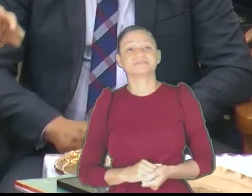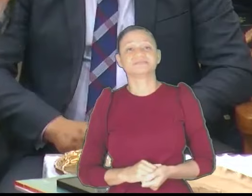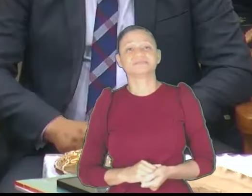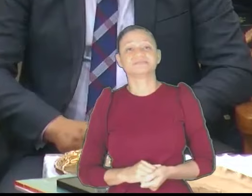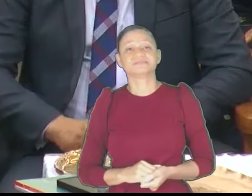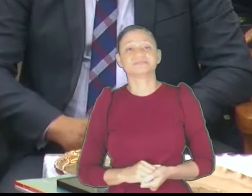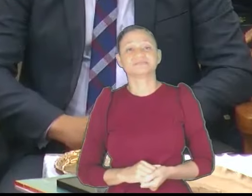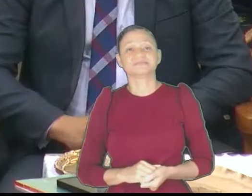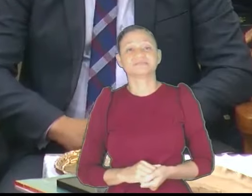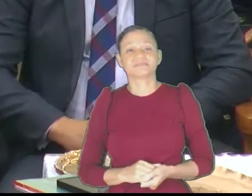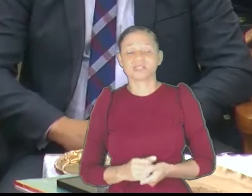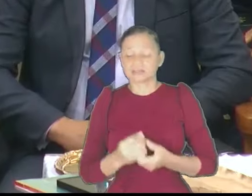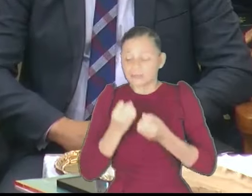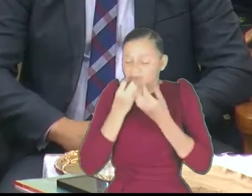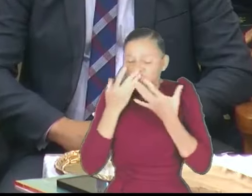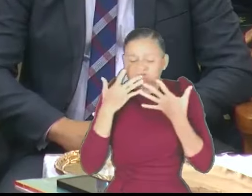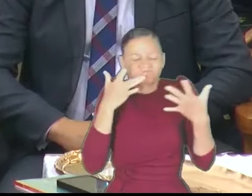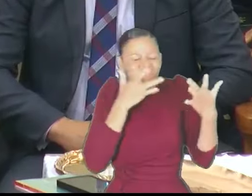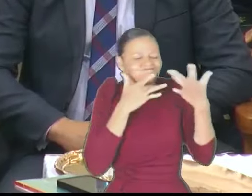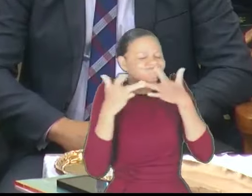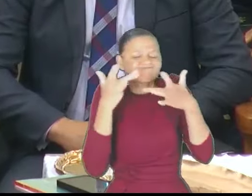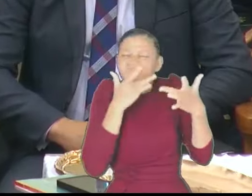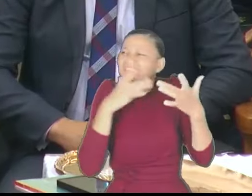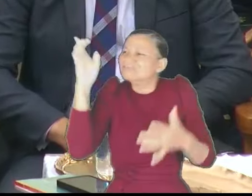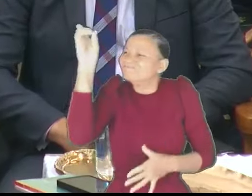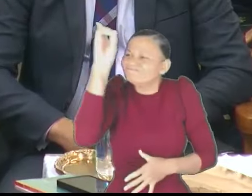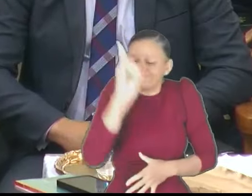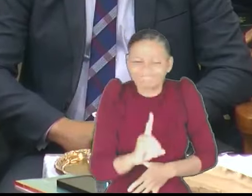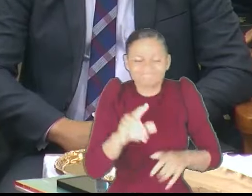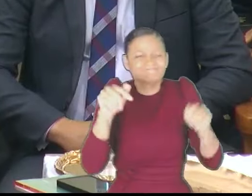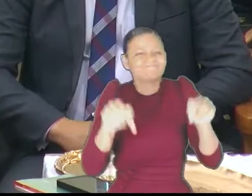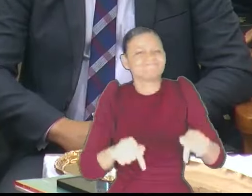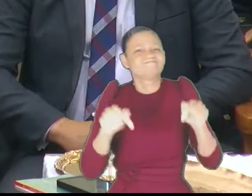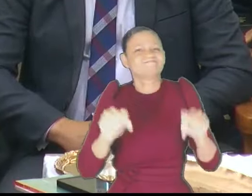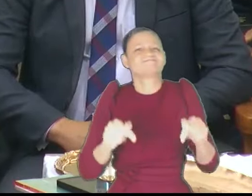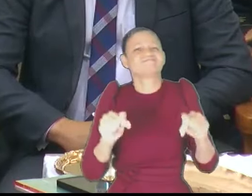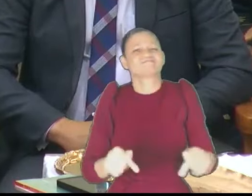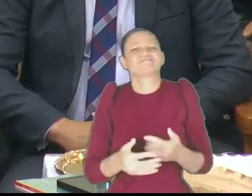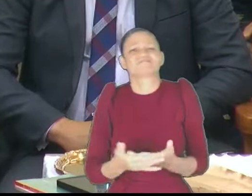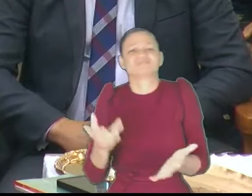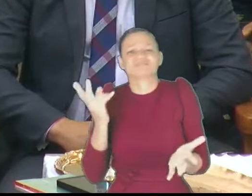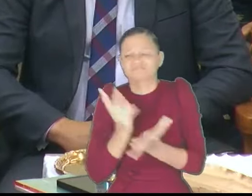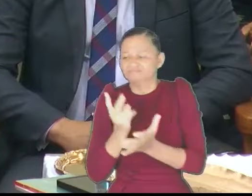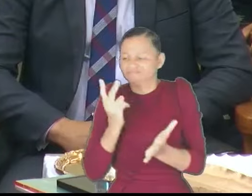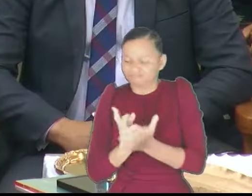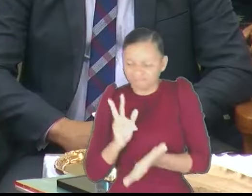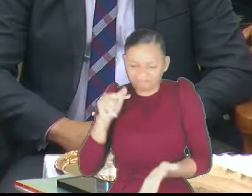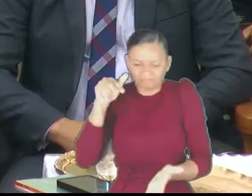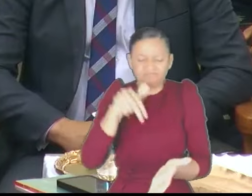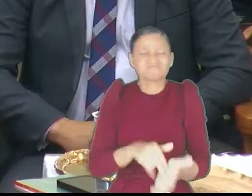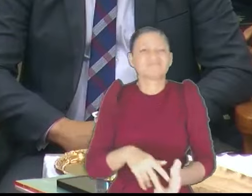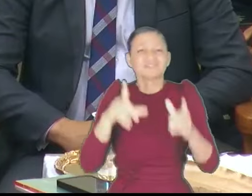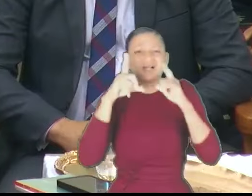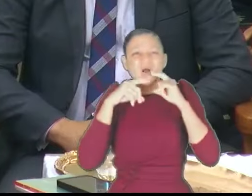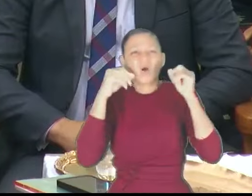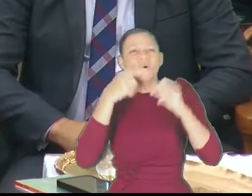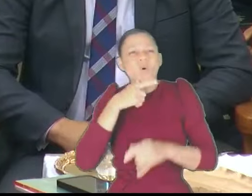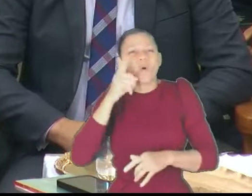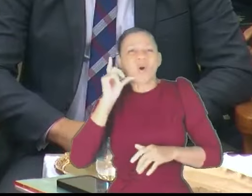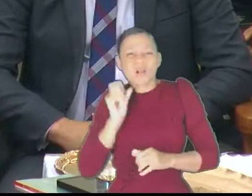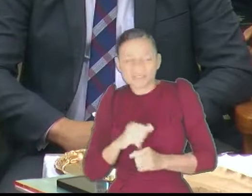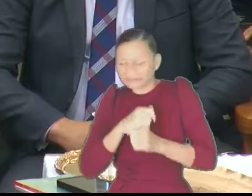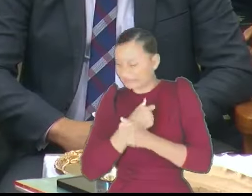Tá gostoso esse lugar, tem presença dele aqui. Eu sempre venho a Alagoas, mas desde ontem à noite tem um